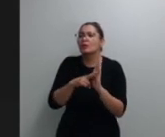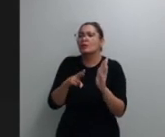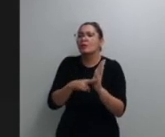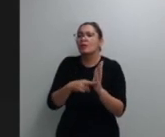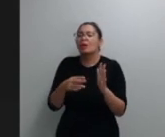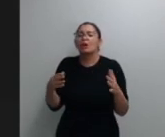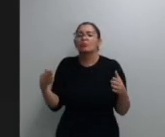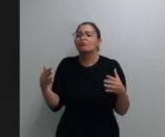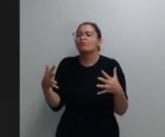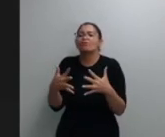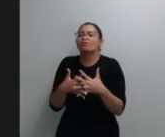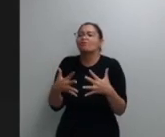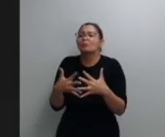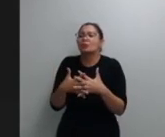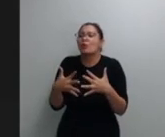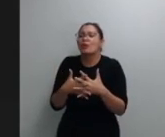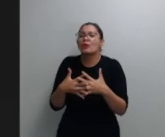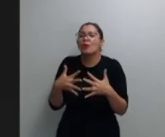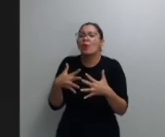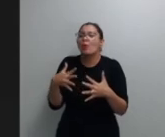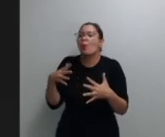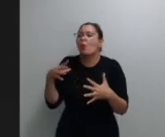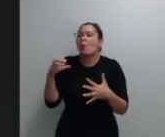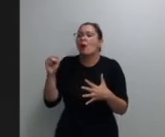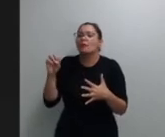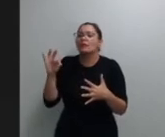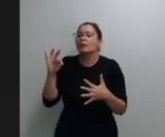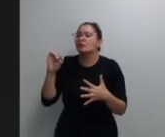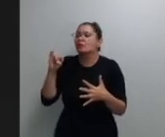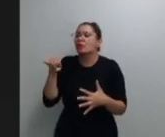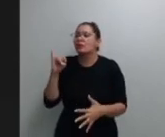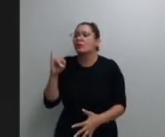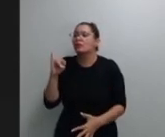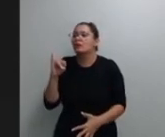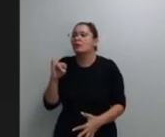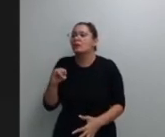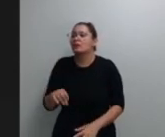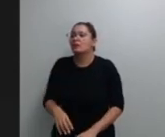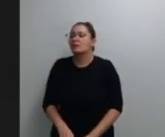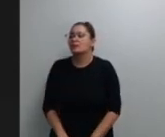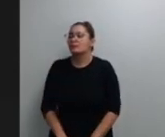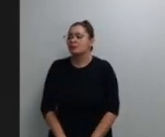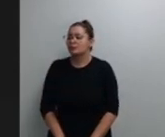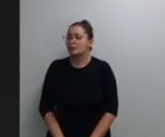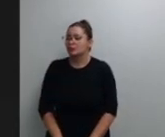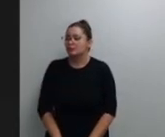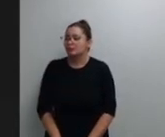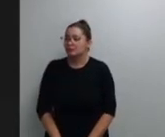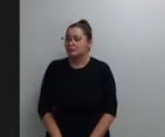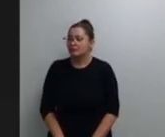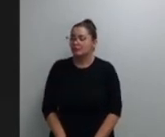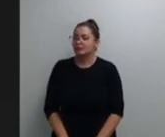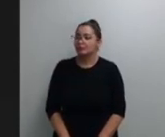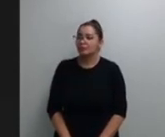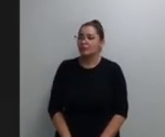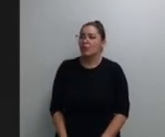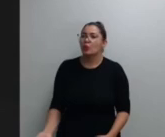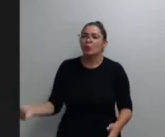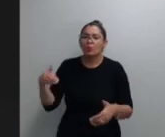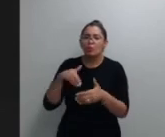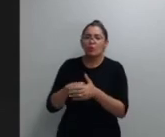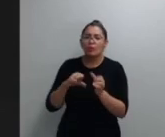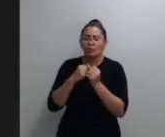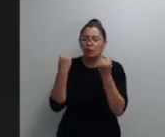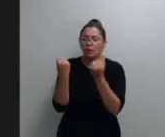STJ com do Supremo salve-me um detalhe ministro Napoli até coloquei aqui no sistema também e está no meu voto eu